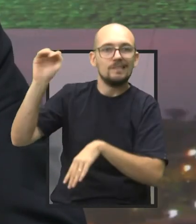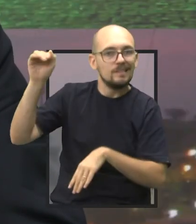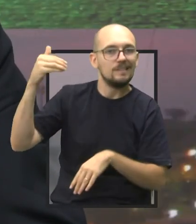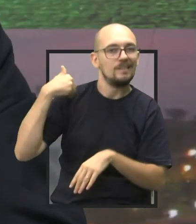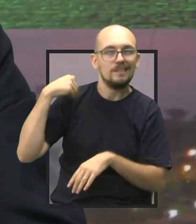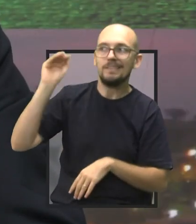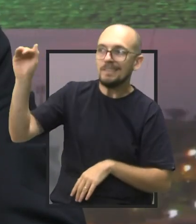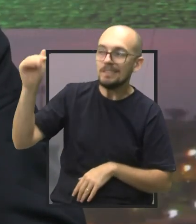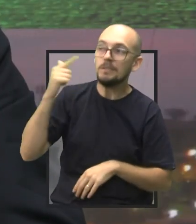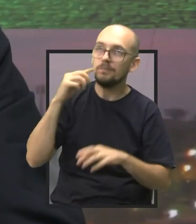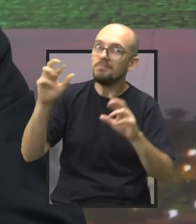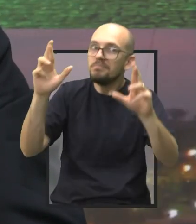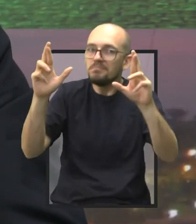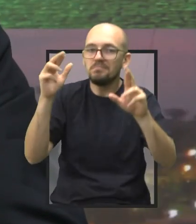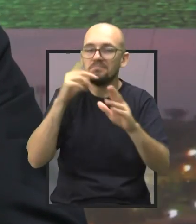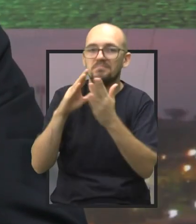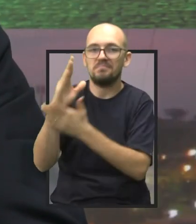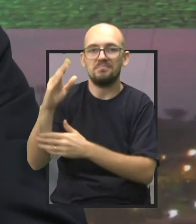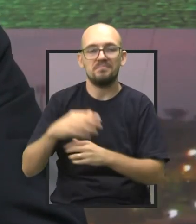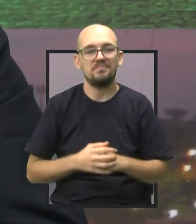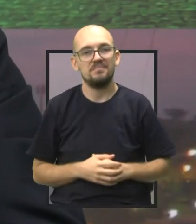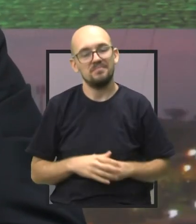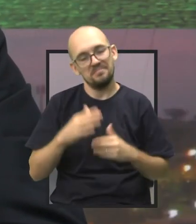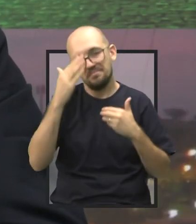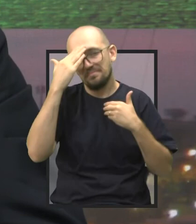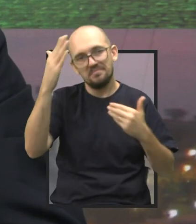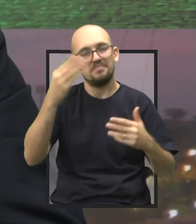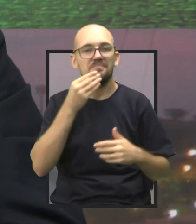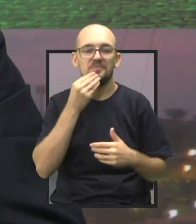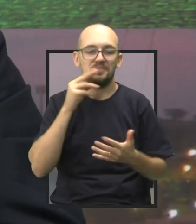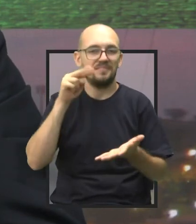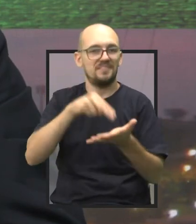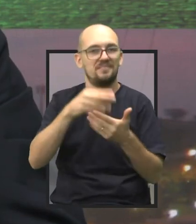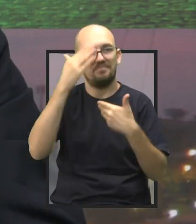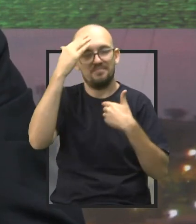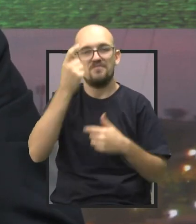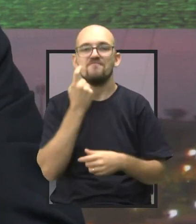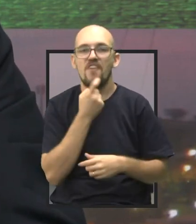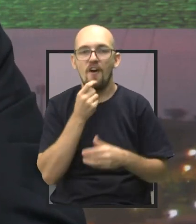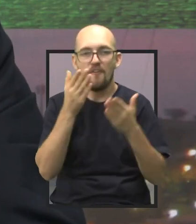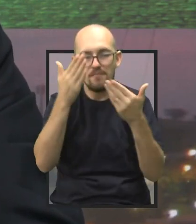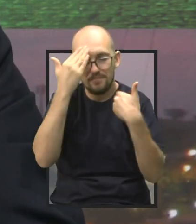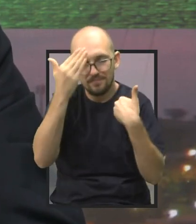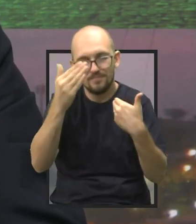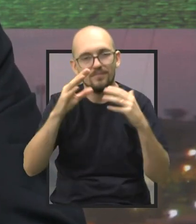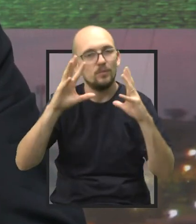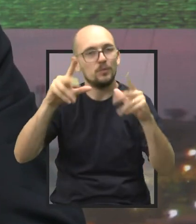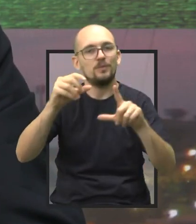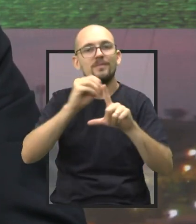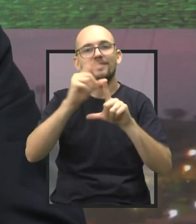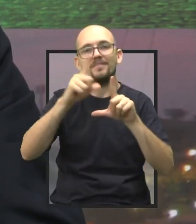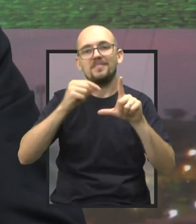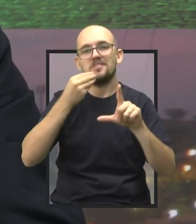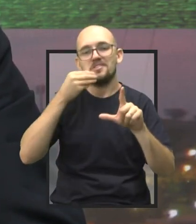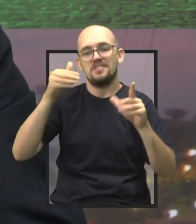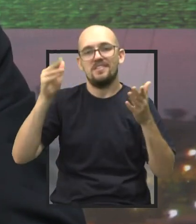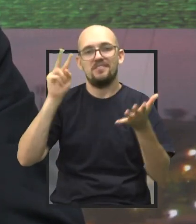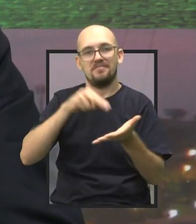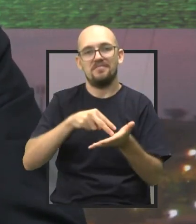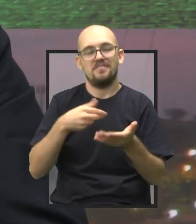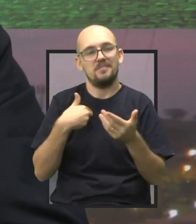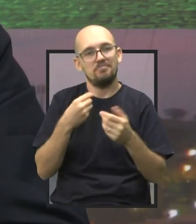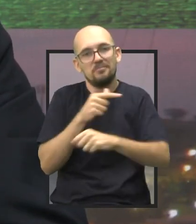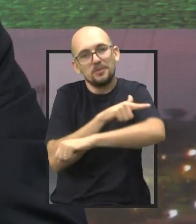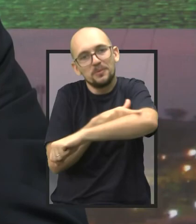a gente tenha um bom êxito. Okay. Eu agradeço a oportunidade, Val, a você, a todos aqui da TV Câmara, pela